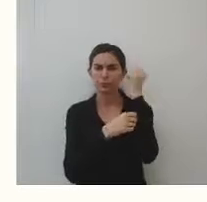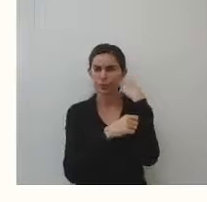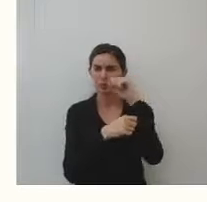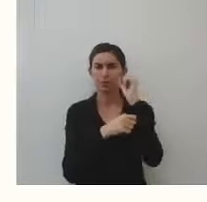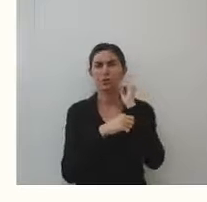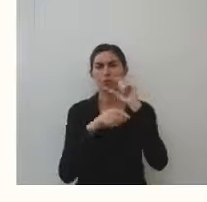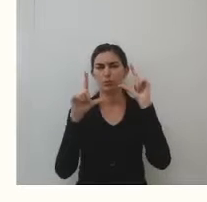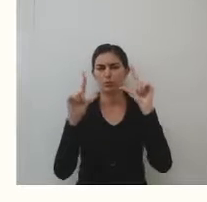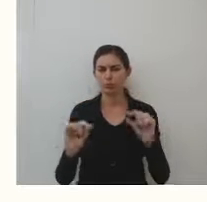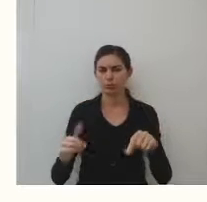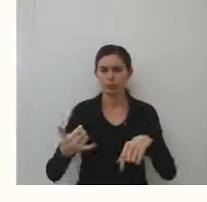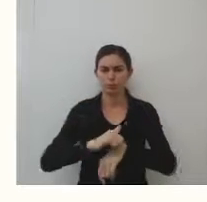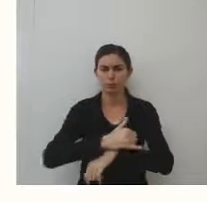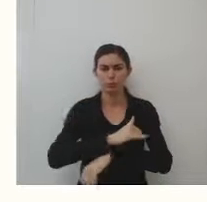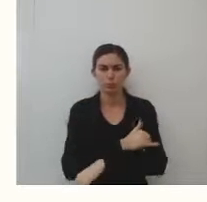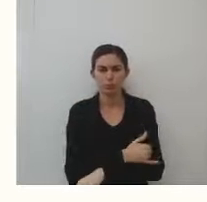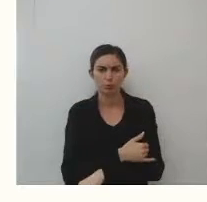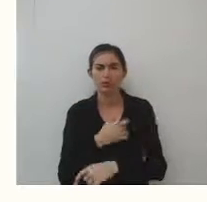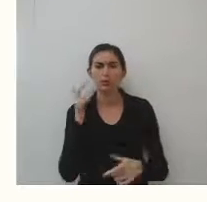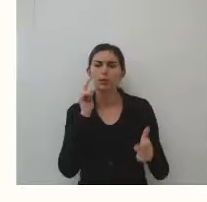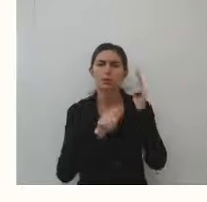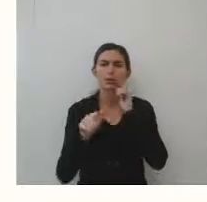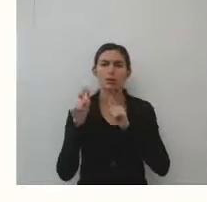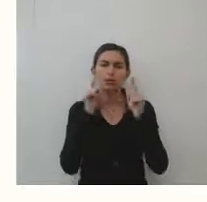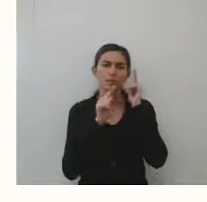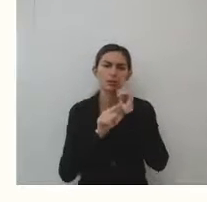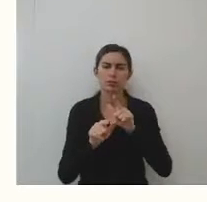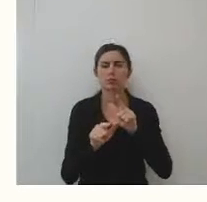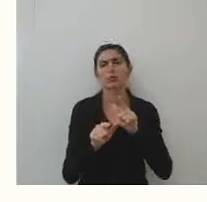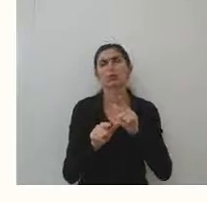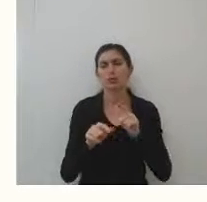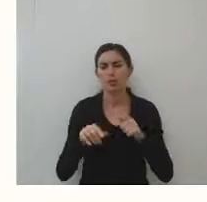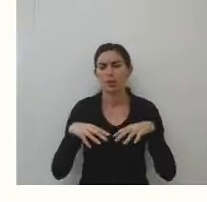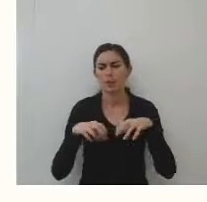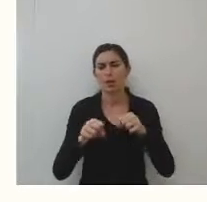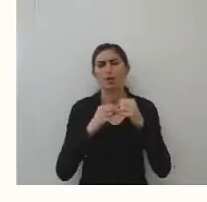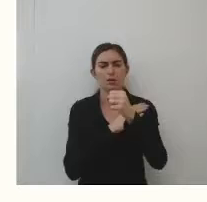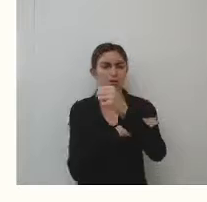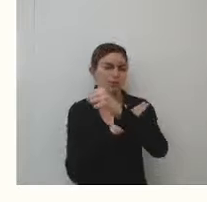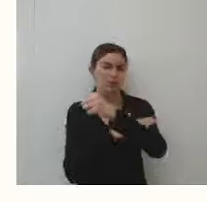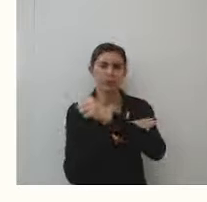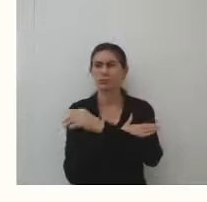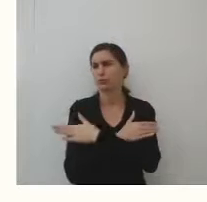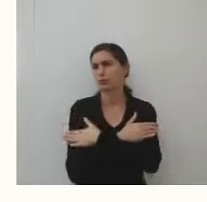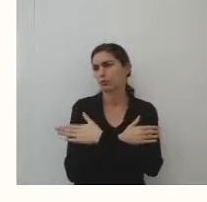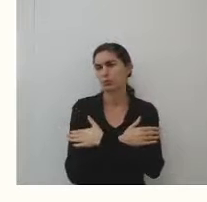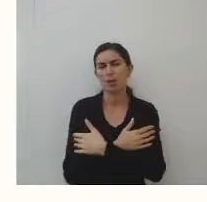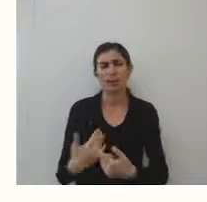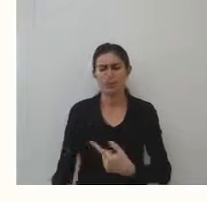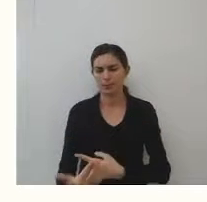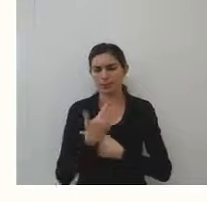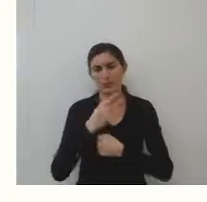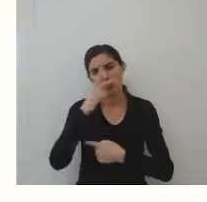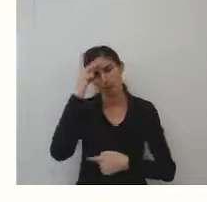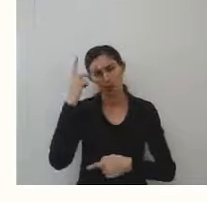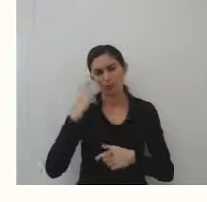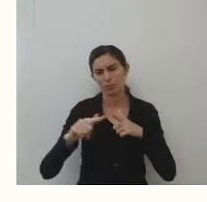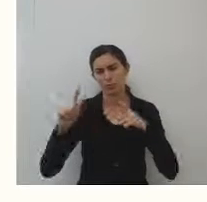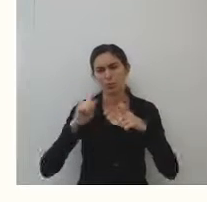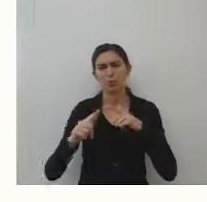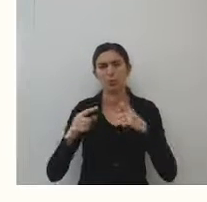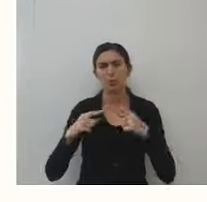promove a redução de gordura e o ganho de massa muscular. Benefício para as pessoas com